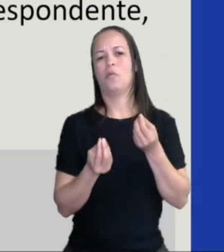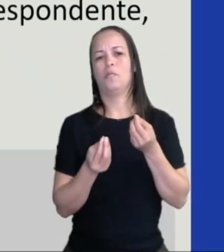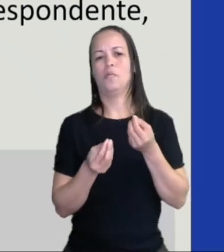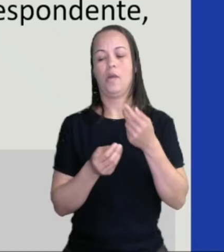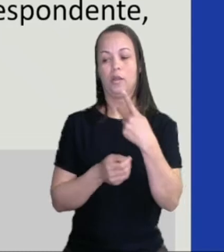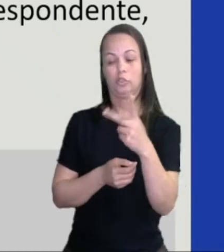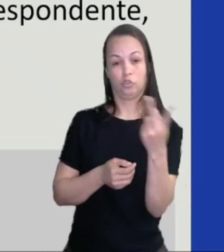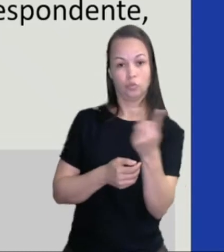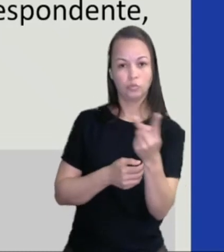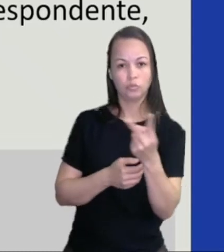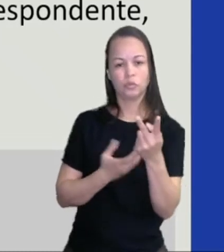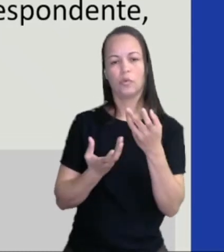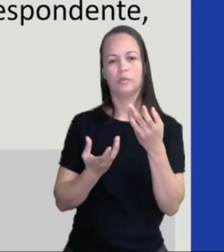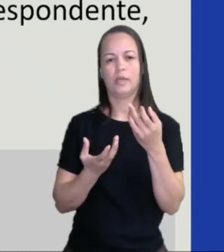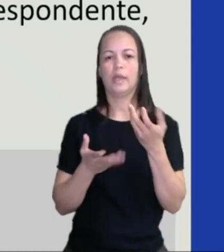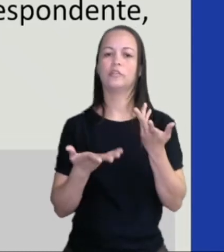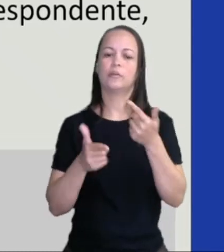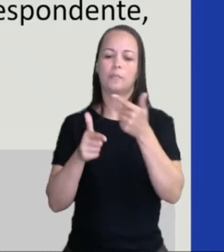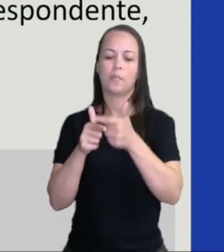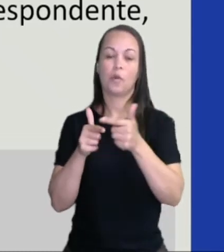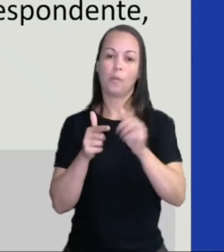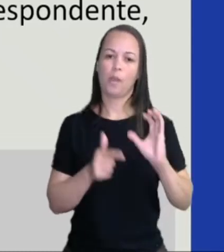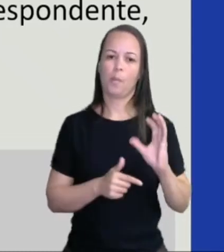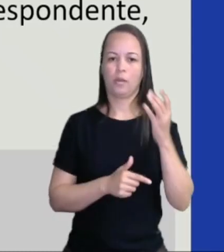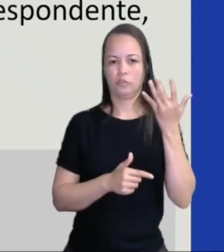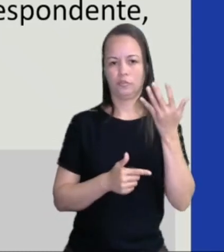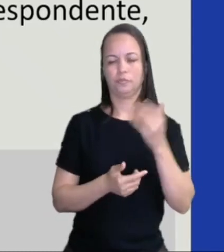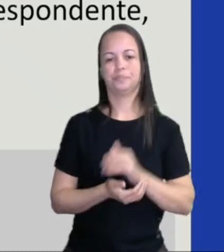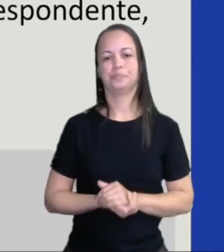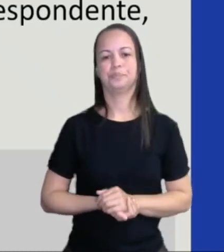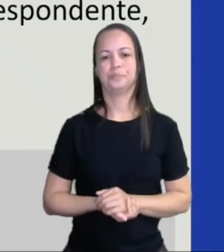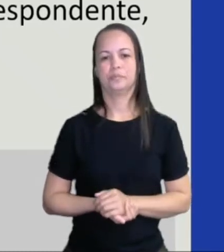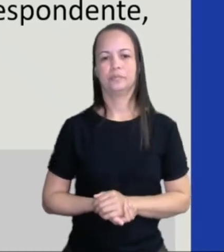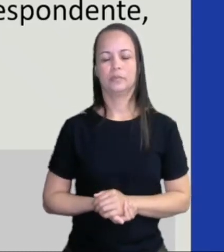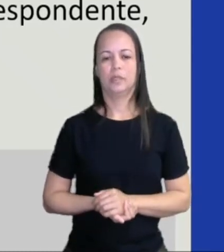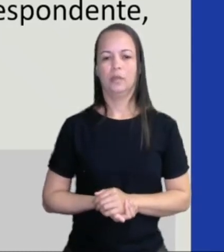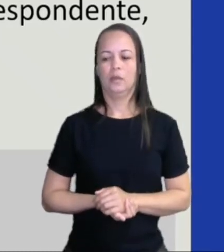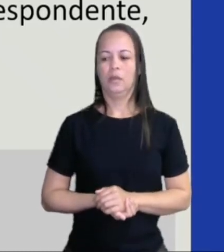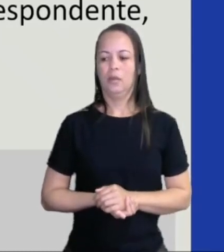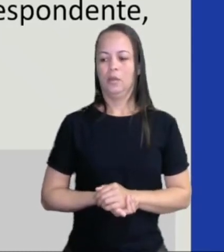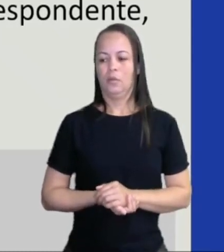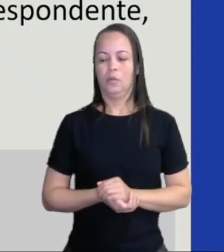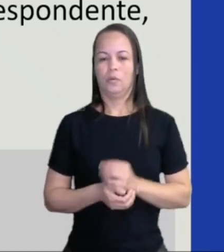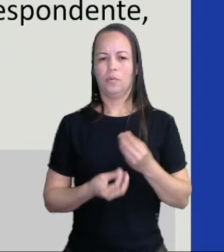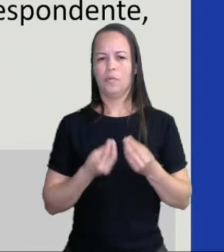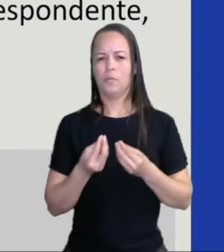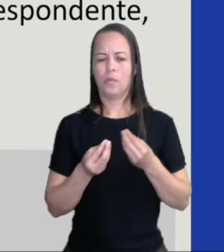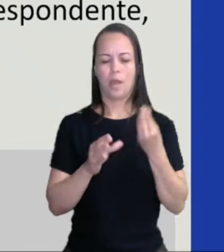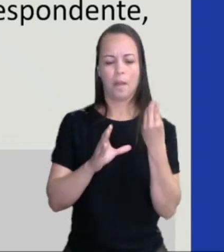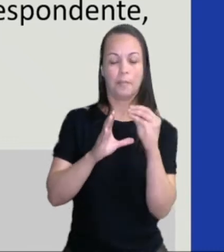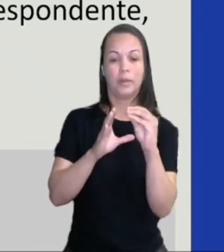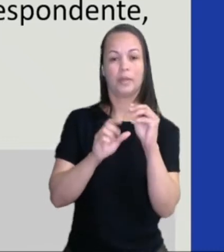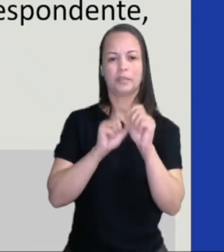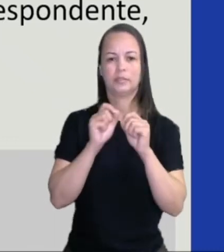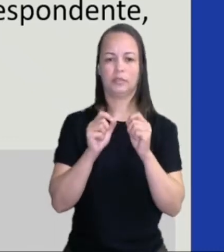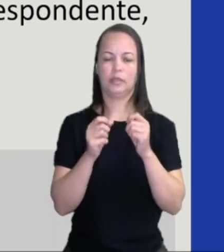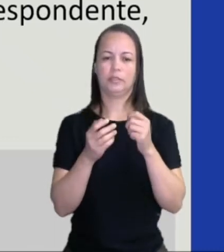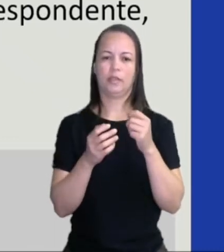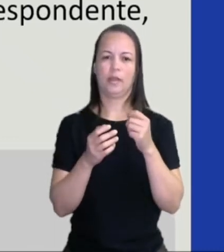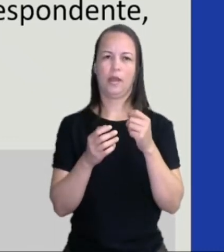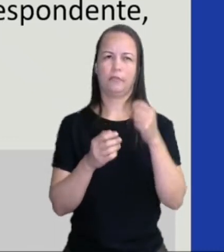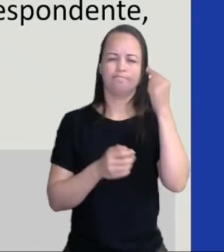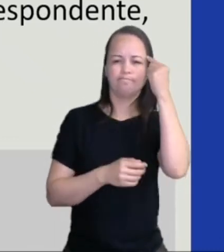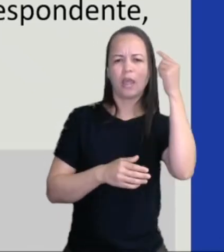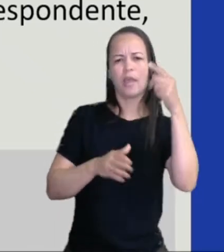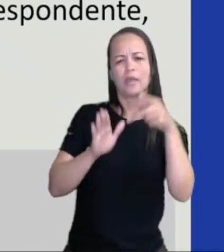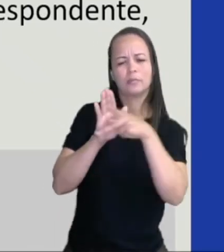hora da gente resolver os problemas, tá bom? Uma aplicação dessa ideia de